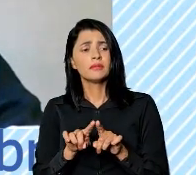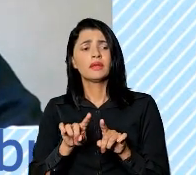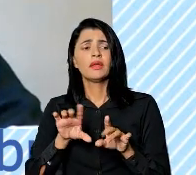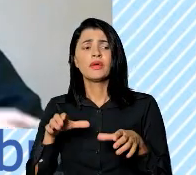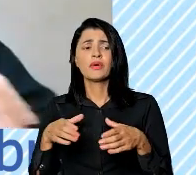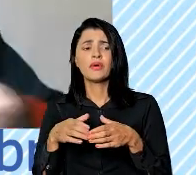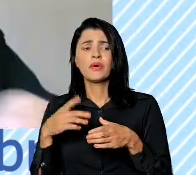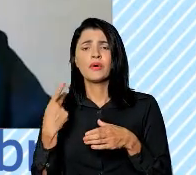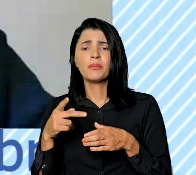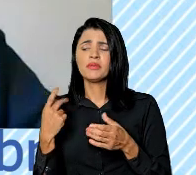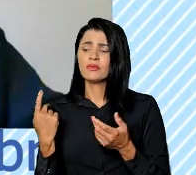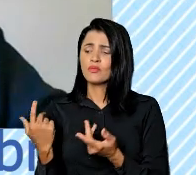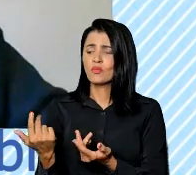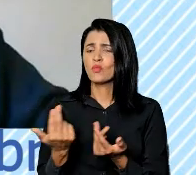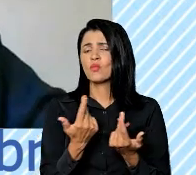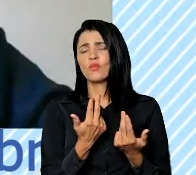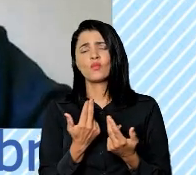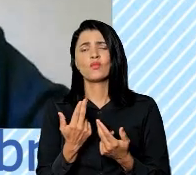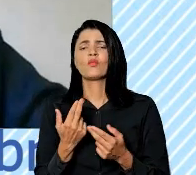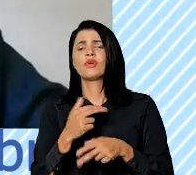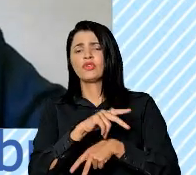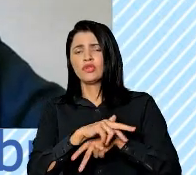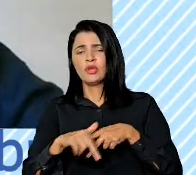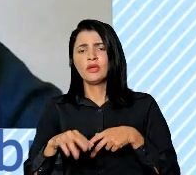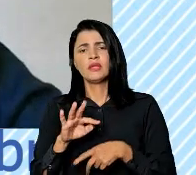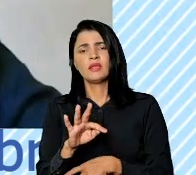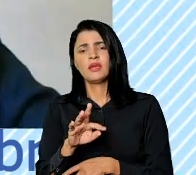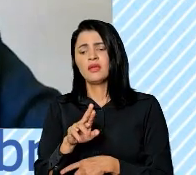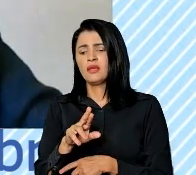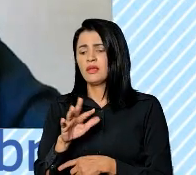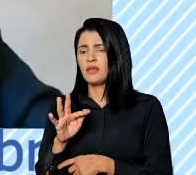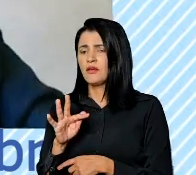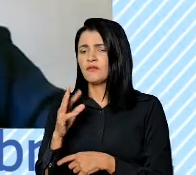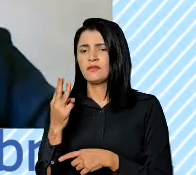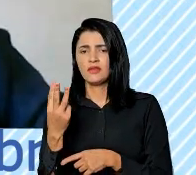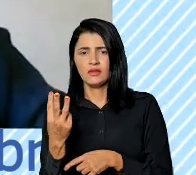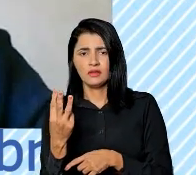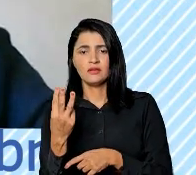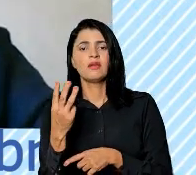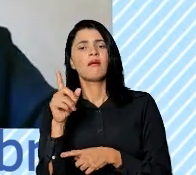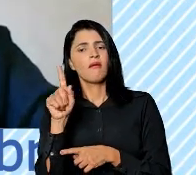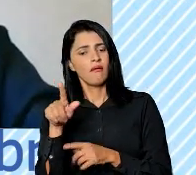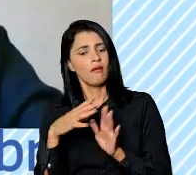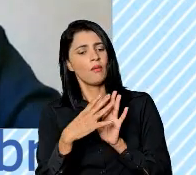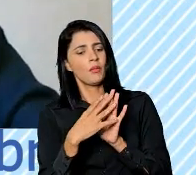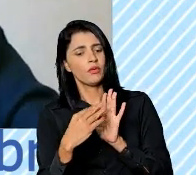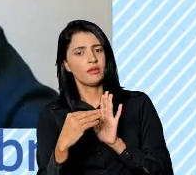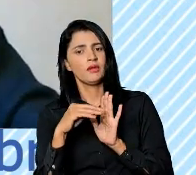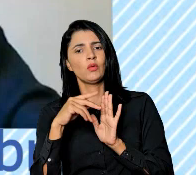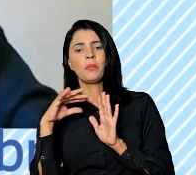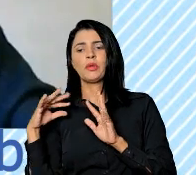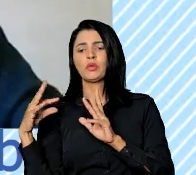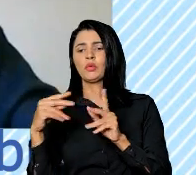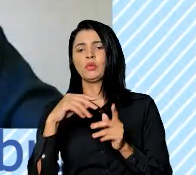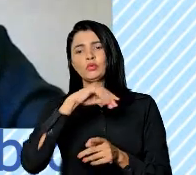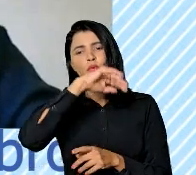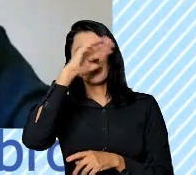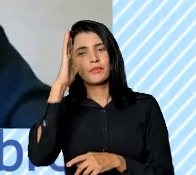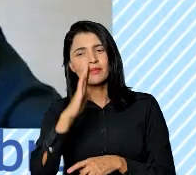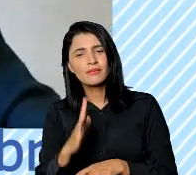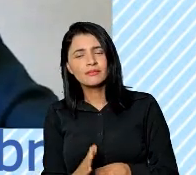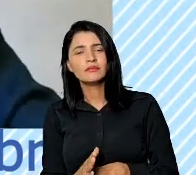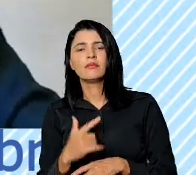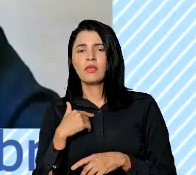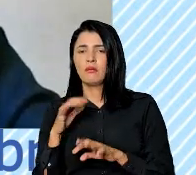de Equidade de Gênero, do TRF3, que é um modelo para o resto do país, né? Eu acompanhei o trabalho